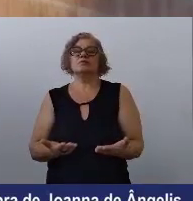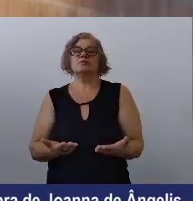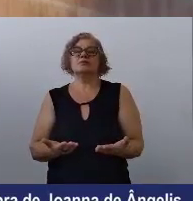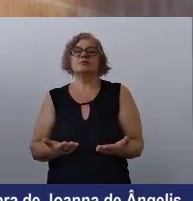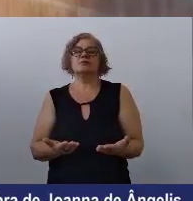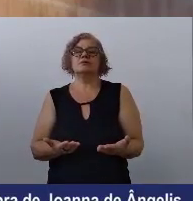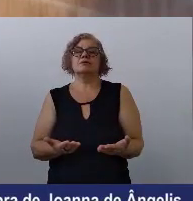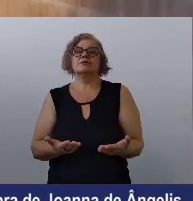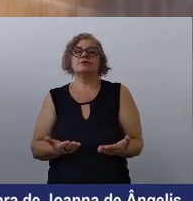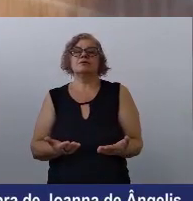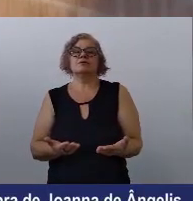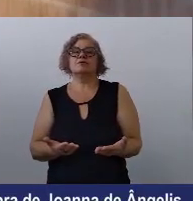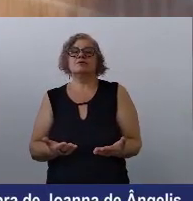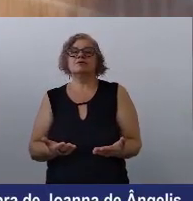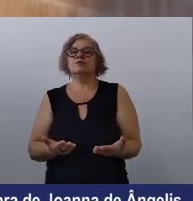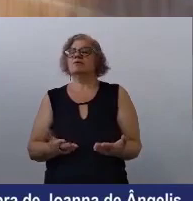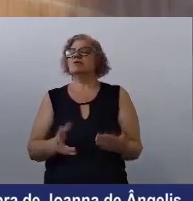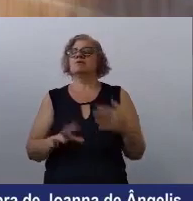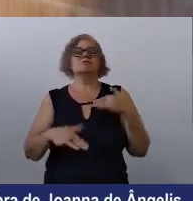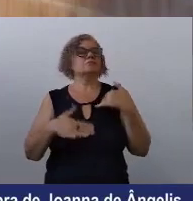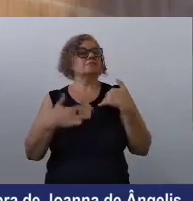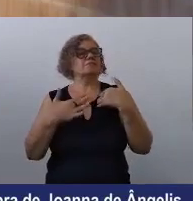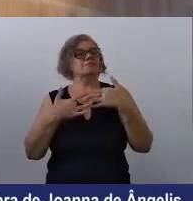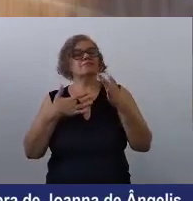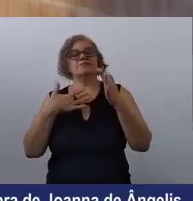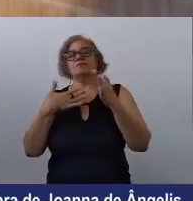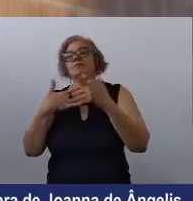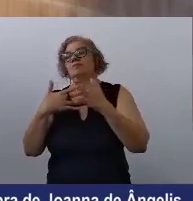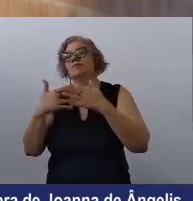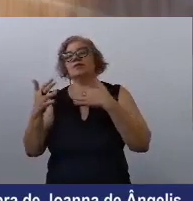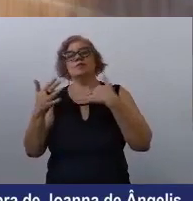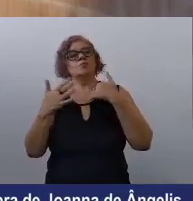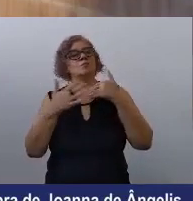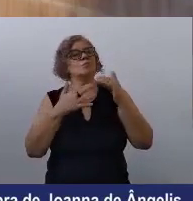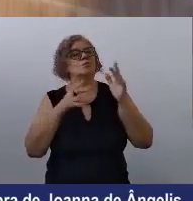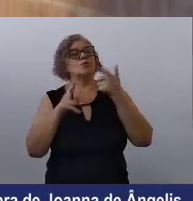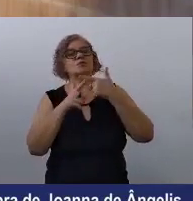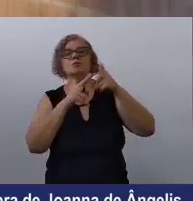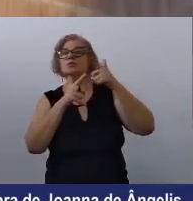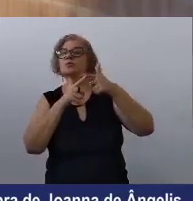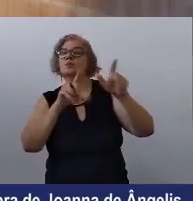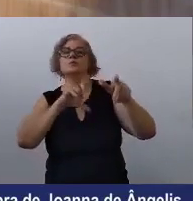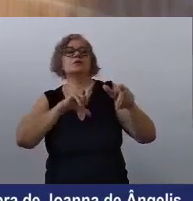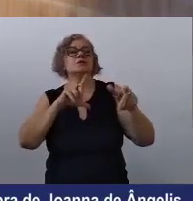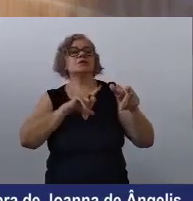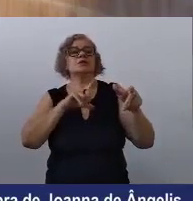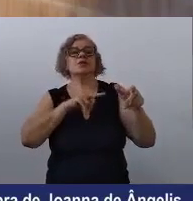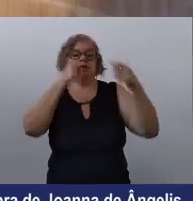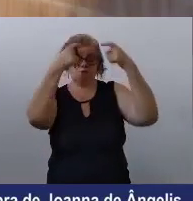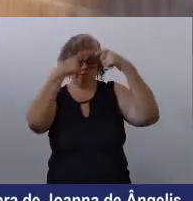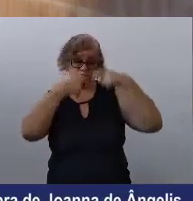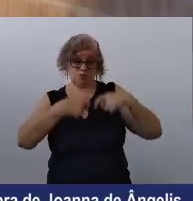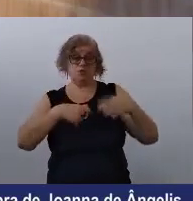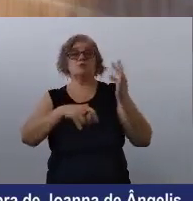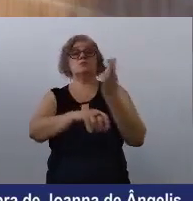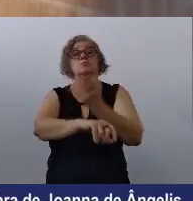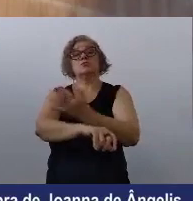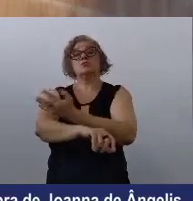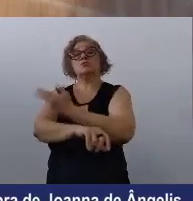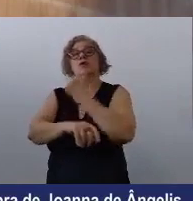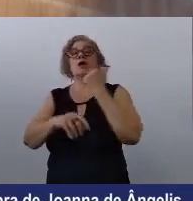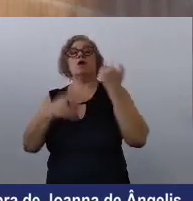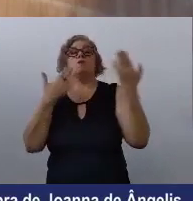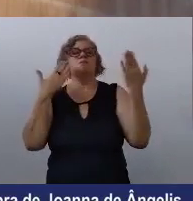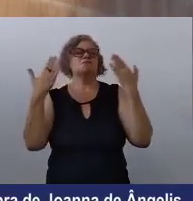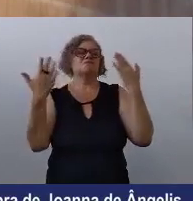amparo, seja ele espiritual, seja ele físico, seja ele psíquico, em todos os